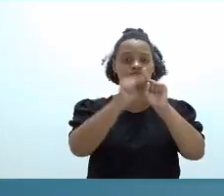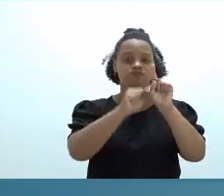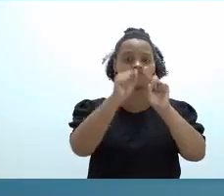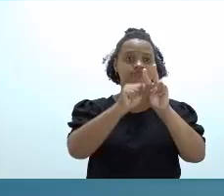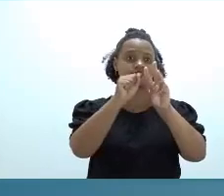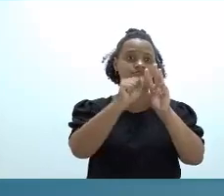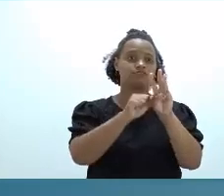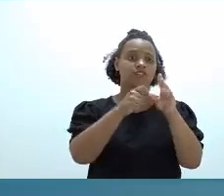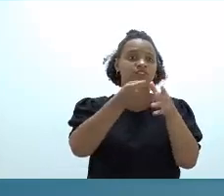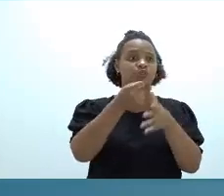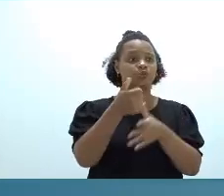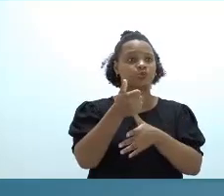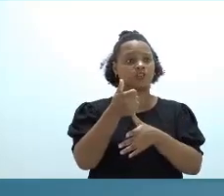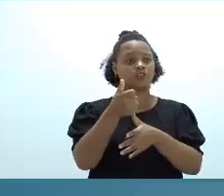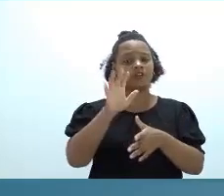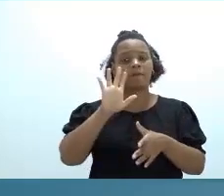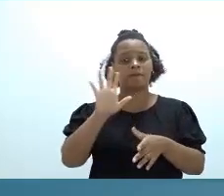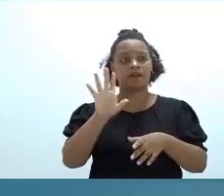inteligentemente,